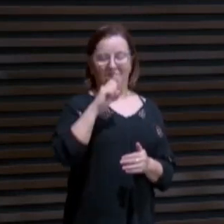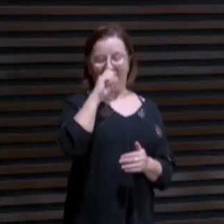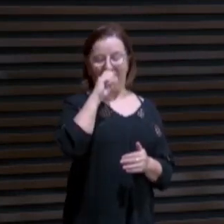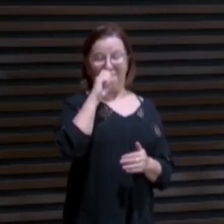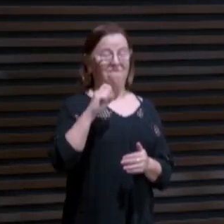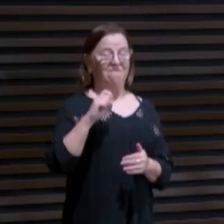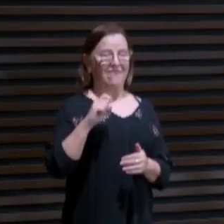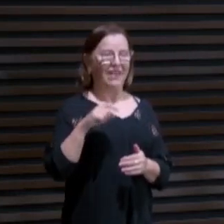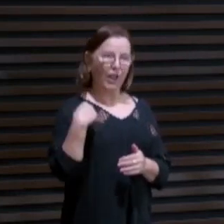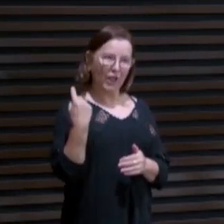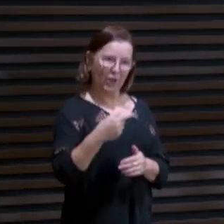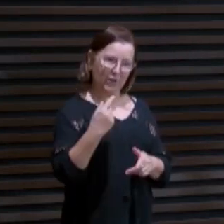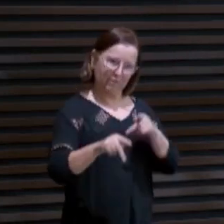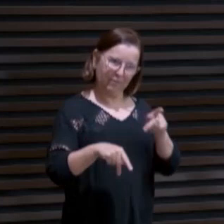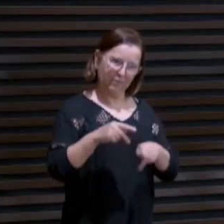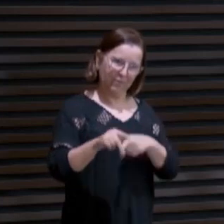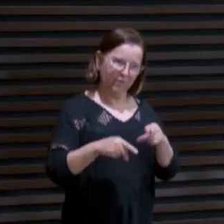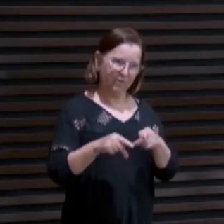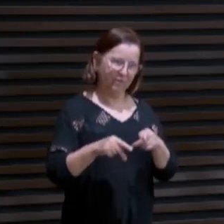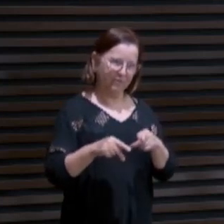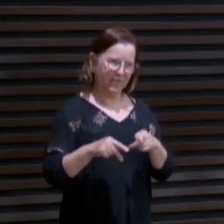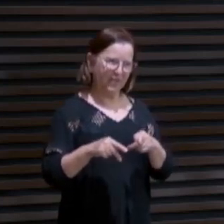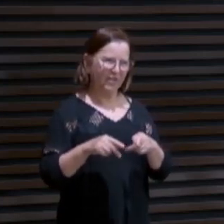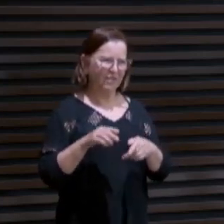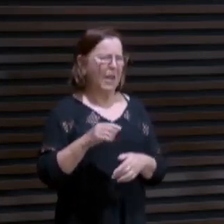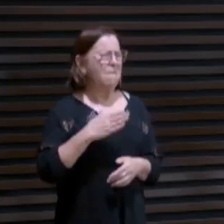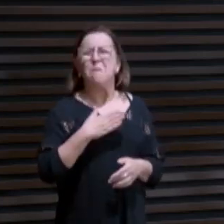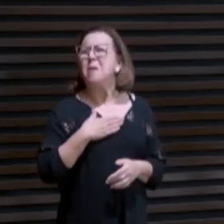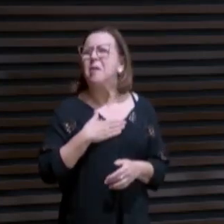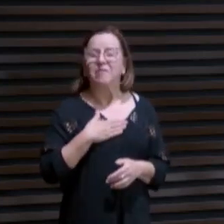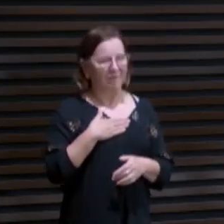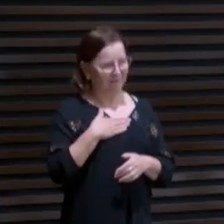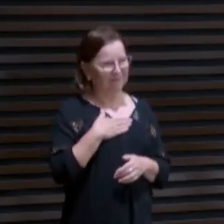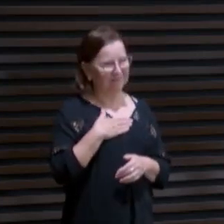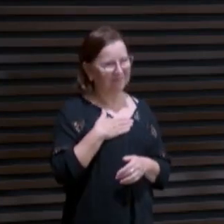Nós somos uma raça de egoístas. É meu, meu, meu, meu, meu, meu.